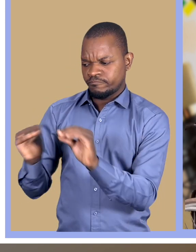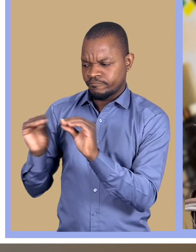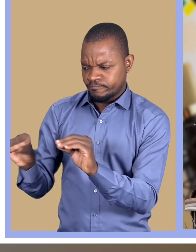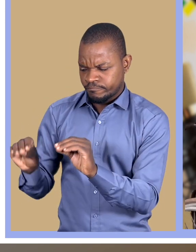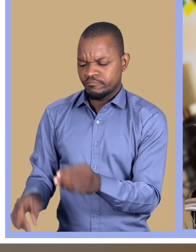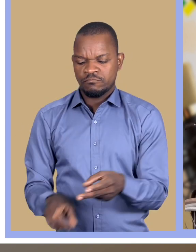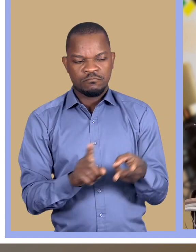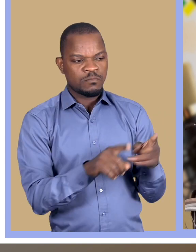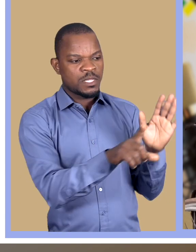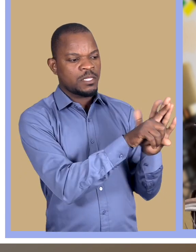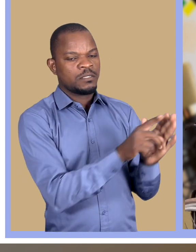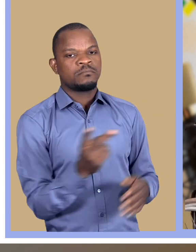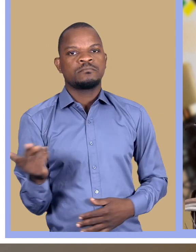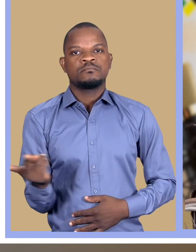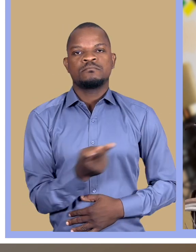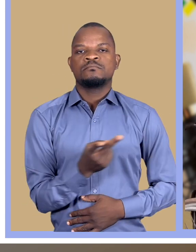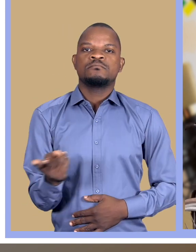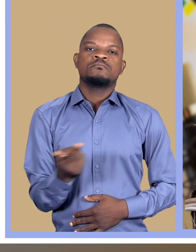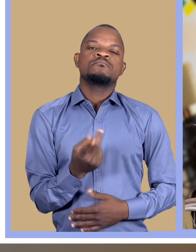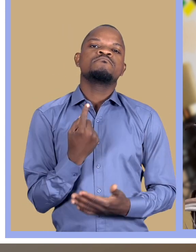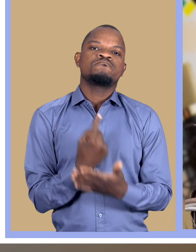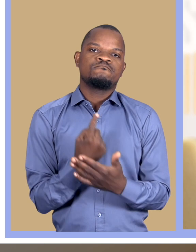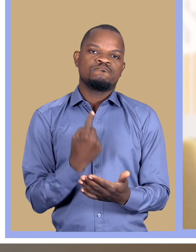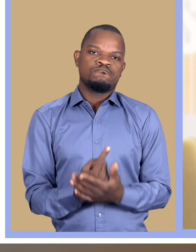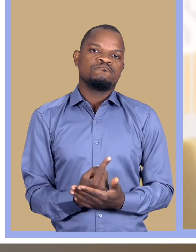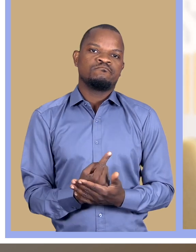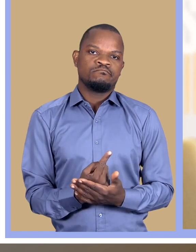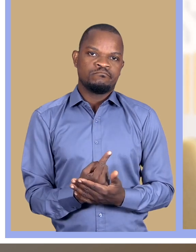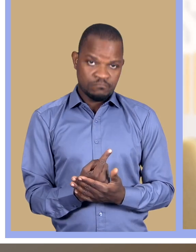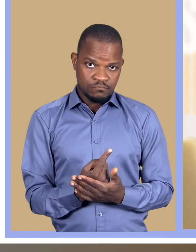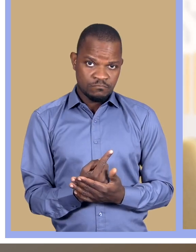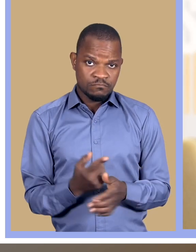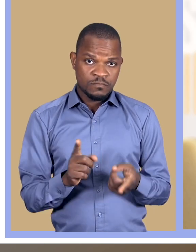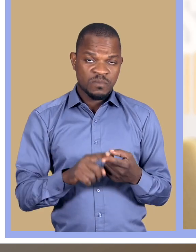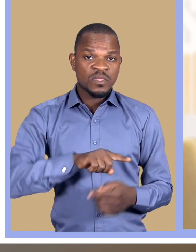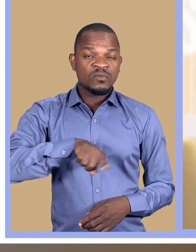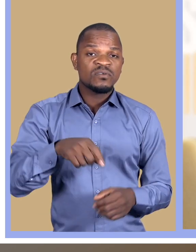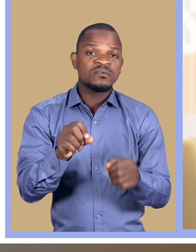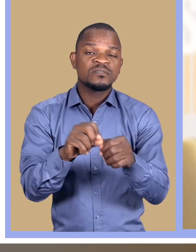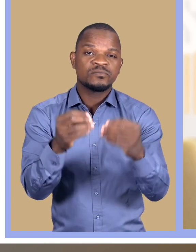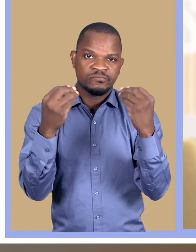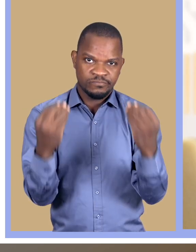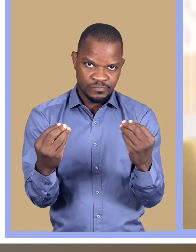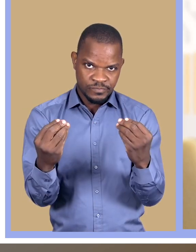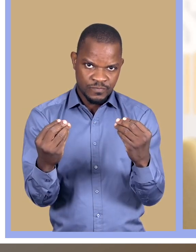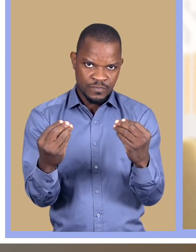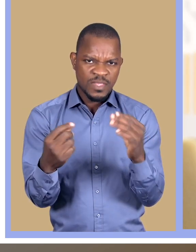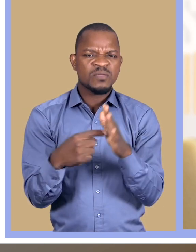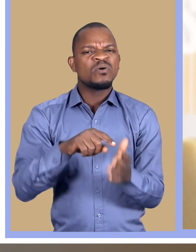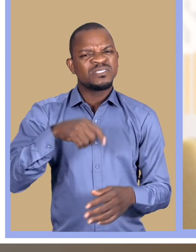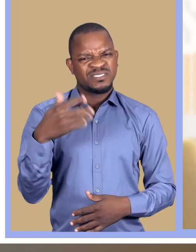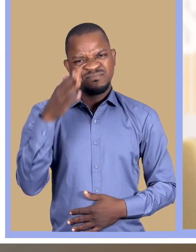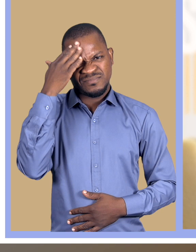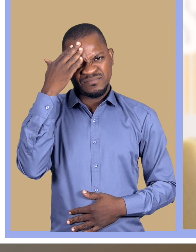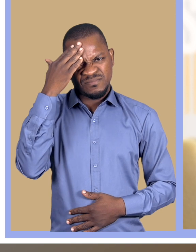não é virada à criminalização, vamos chamar assim. Então, nós fazemos o quê? Como nós sabemos que nós estamos